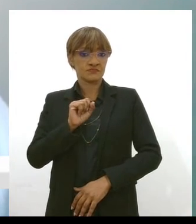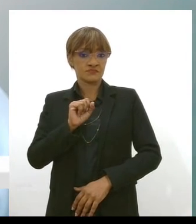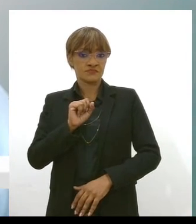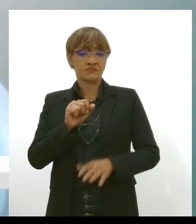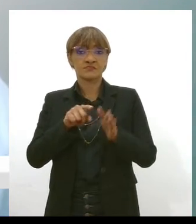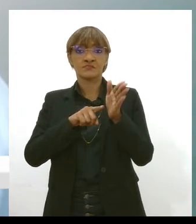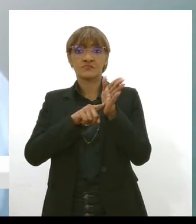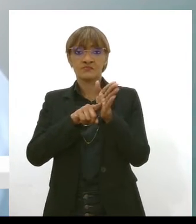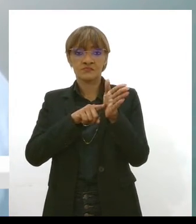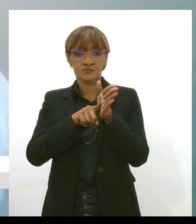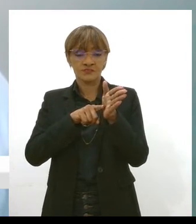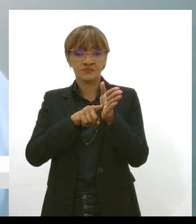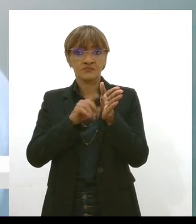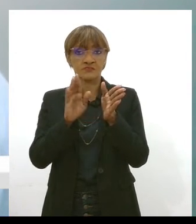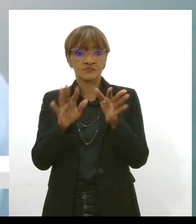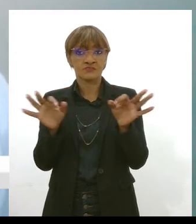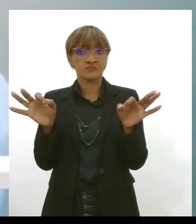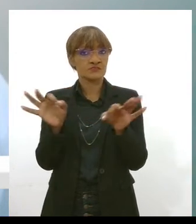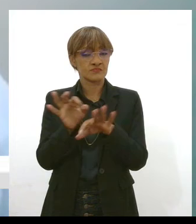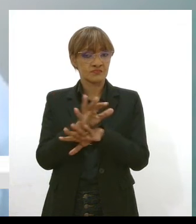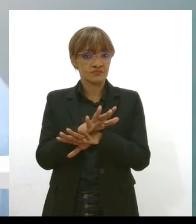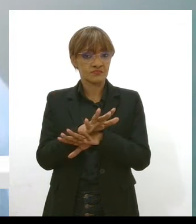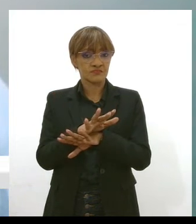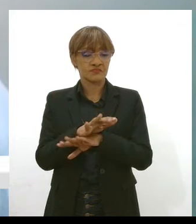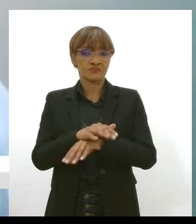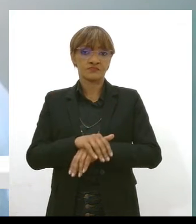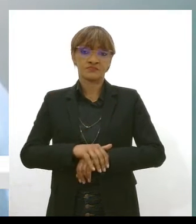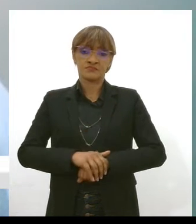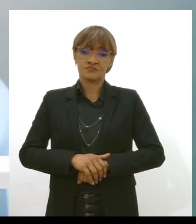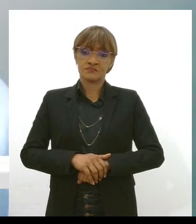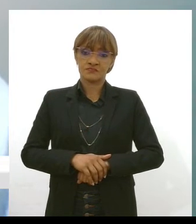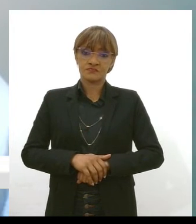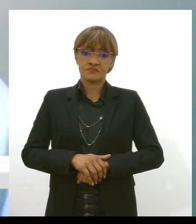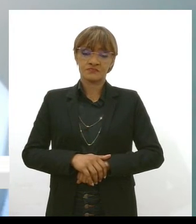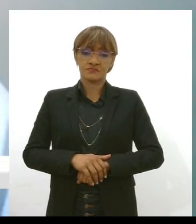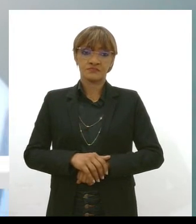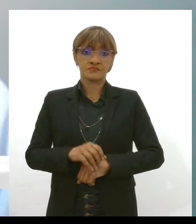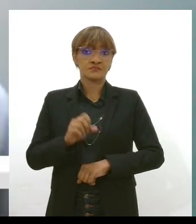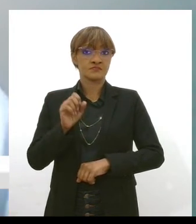pronto. Caso dê um exame